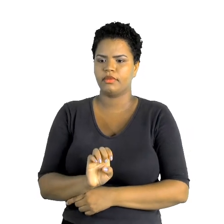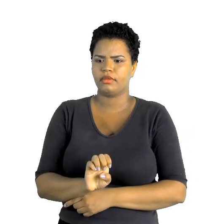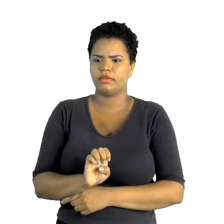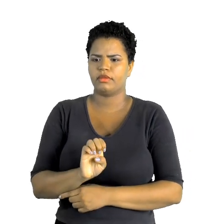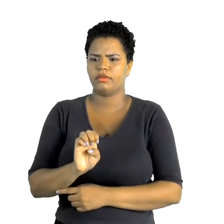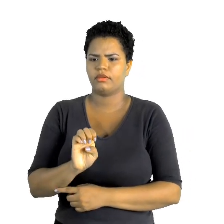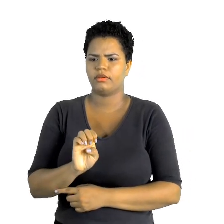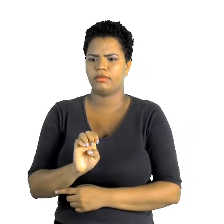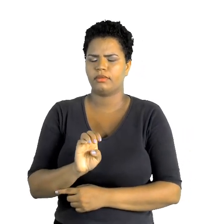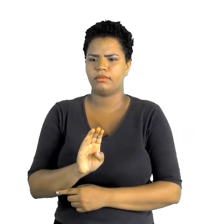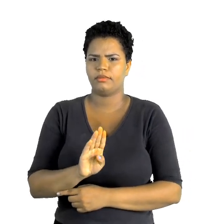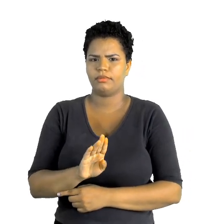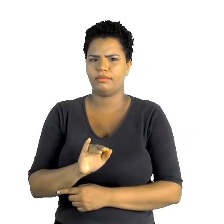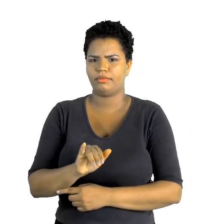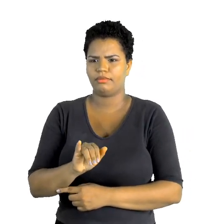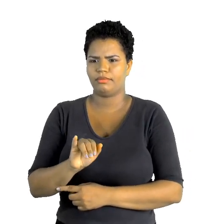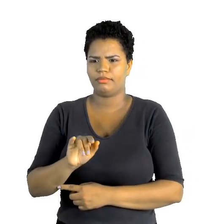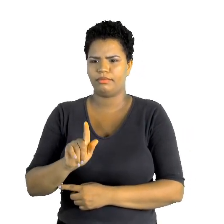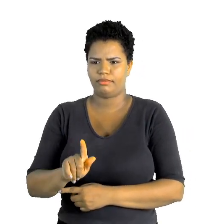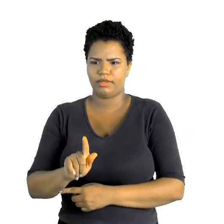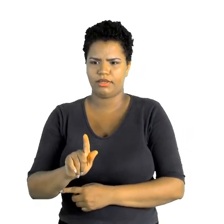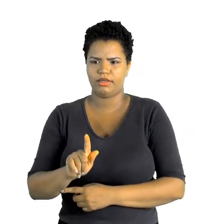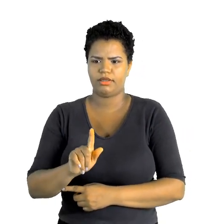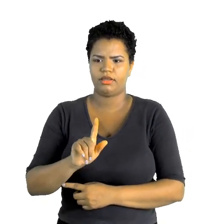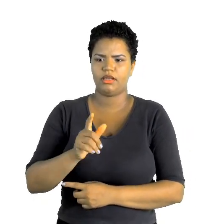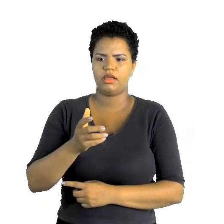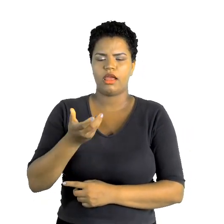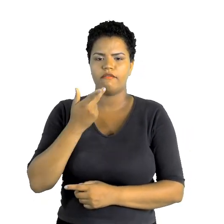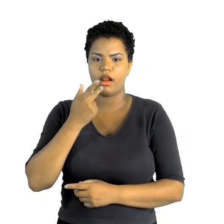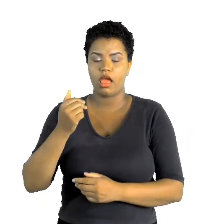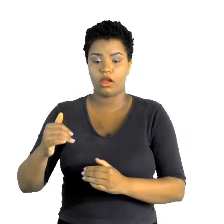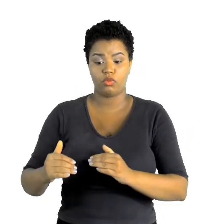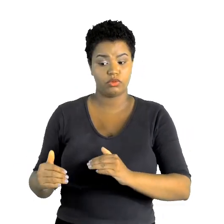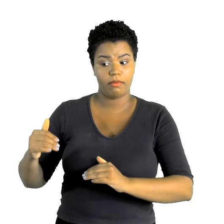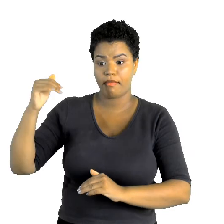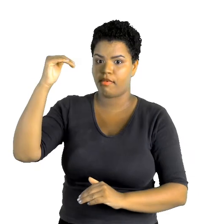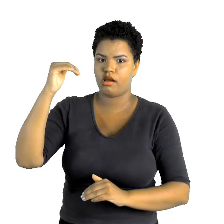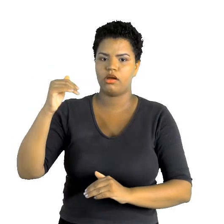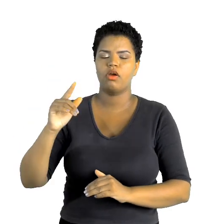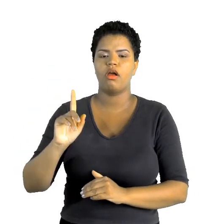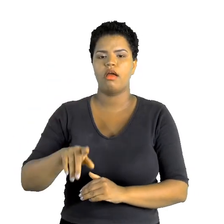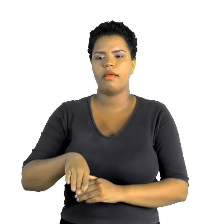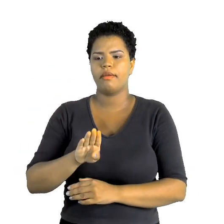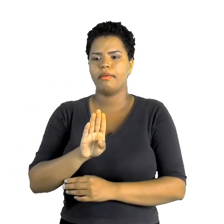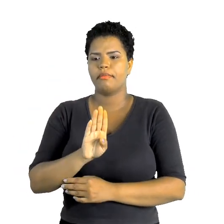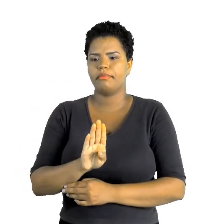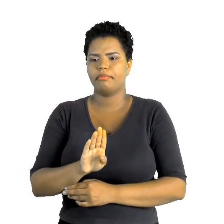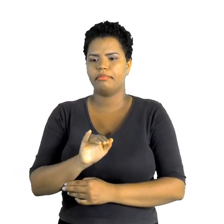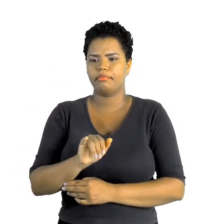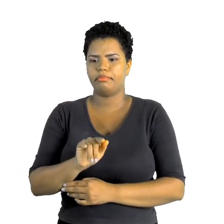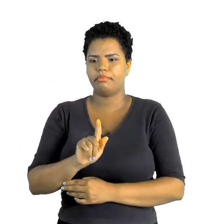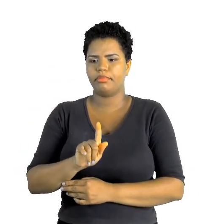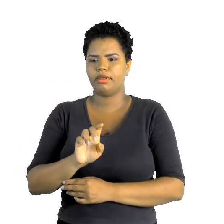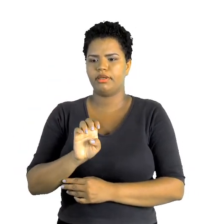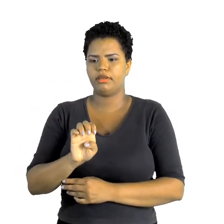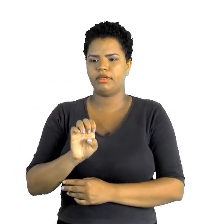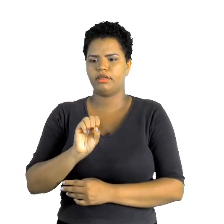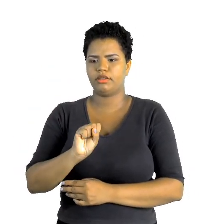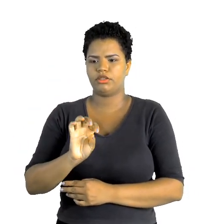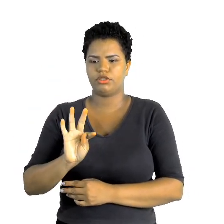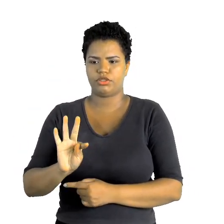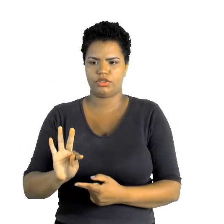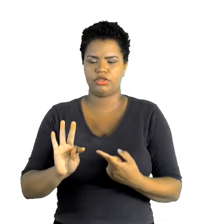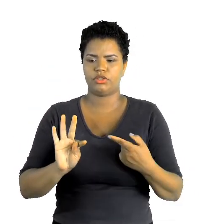você quiser dizer que algo é maior, biggest. Tá? Então, toda essa estrutura que vem depois da palavra base,